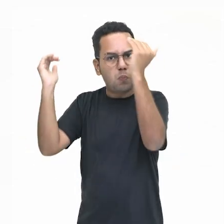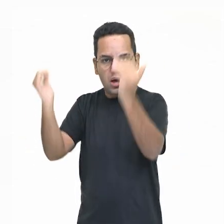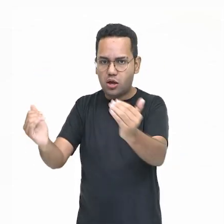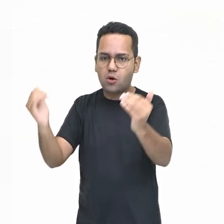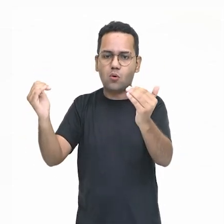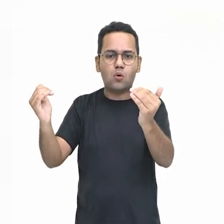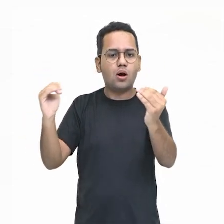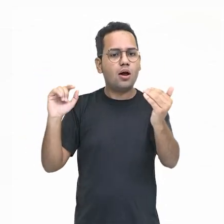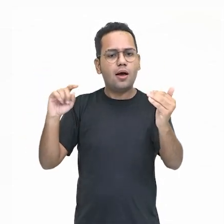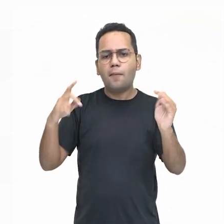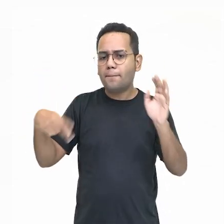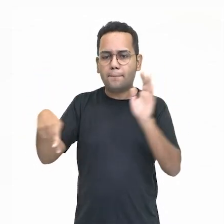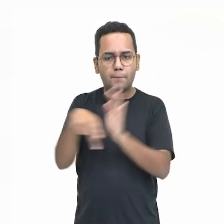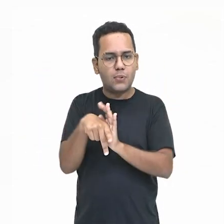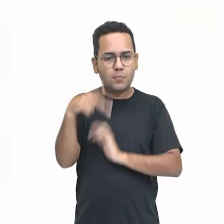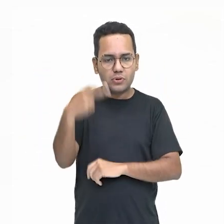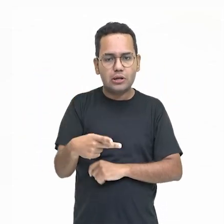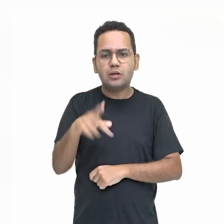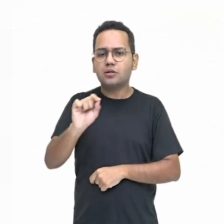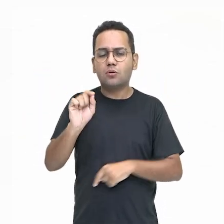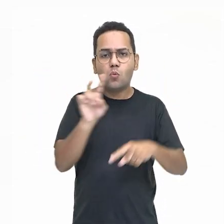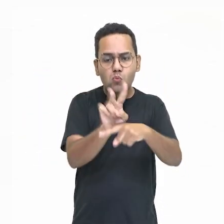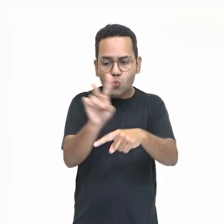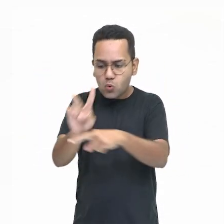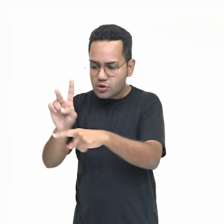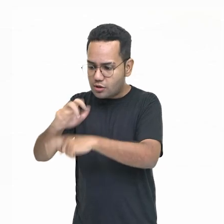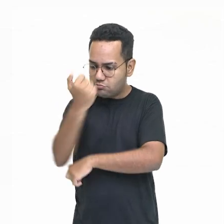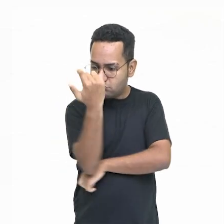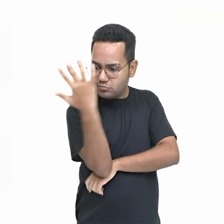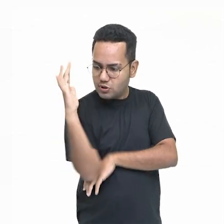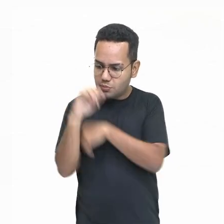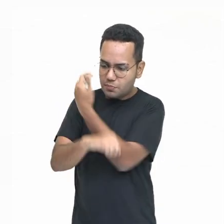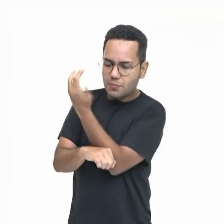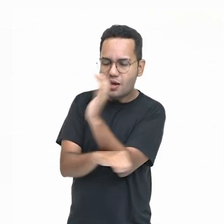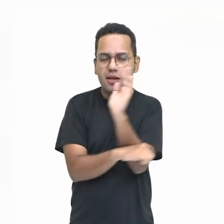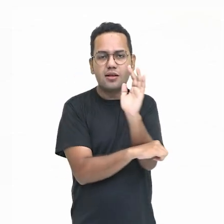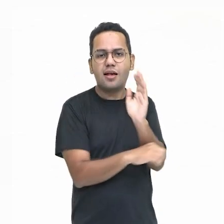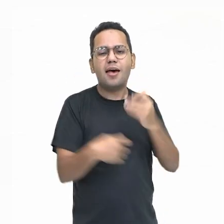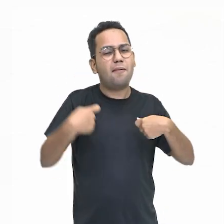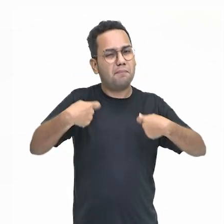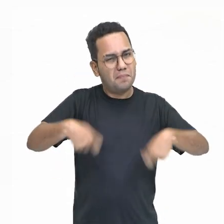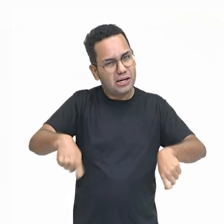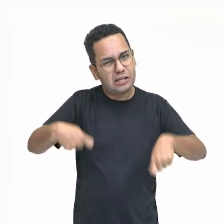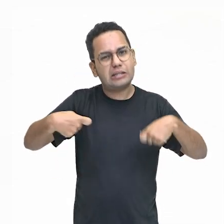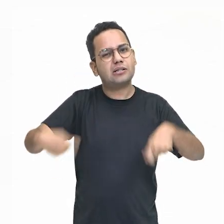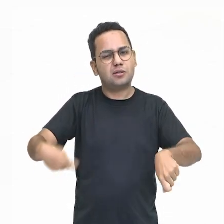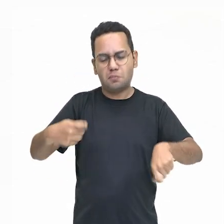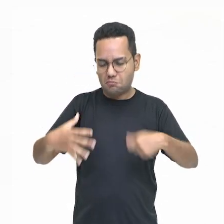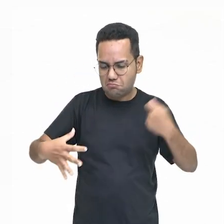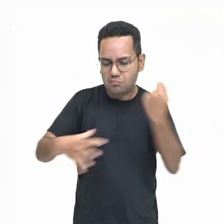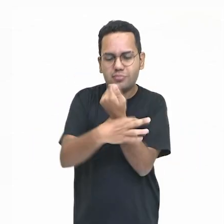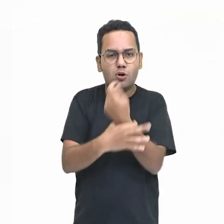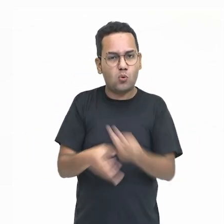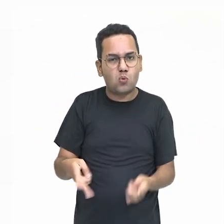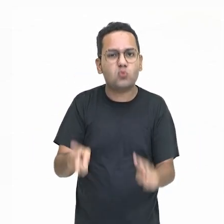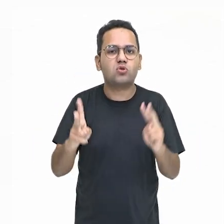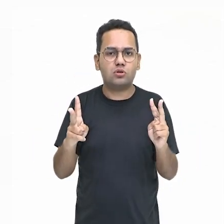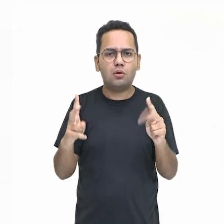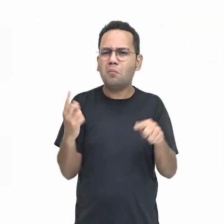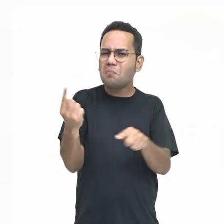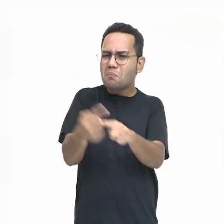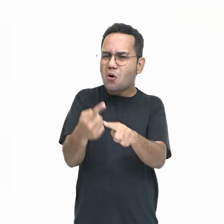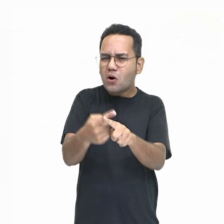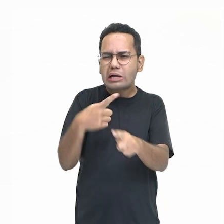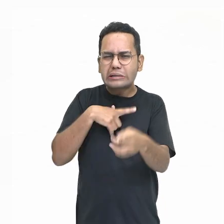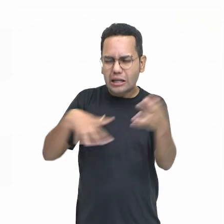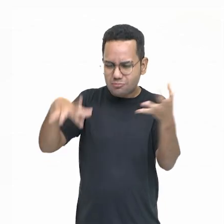e da preservação ambiental como uma constante preocupação para a garantia das forças sobrenaturais